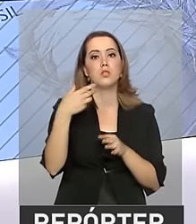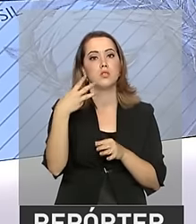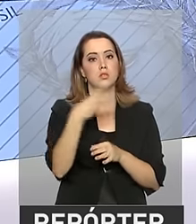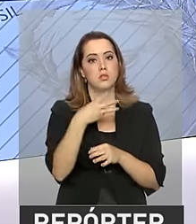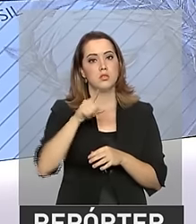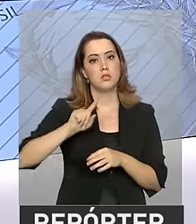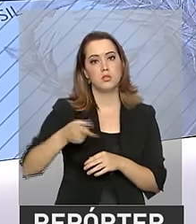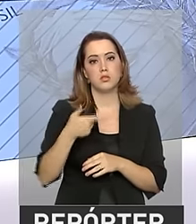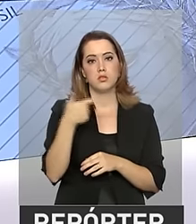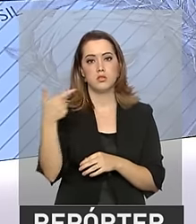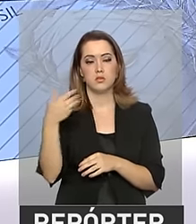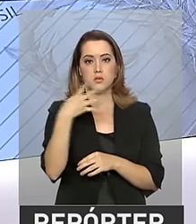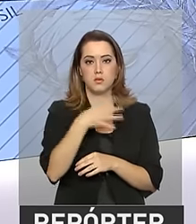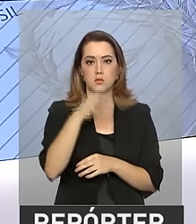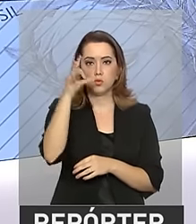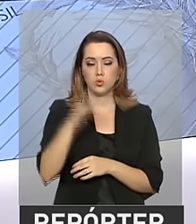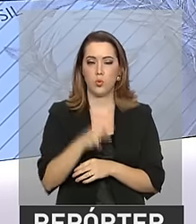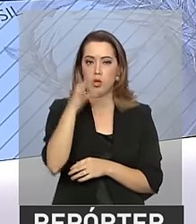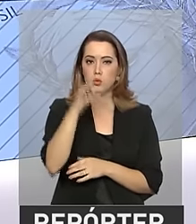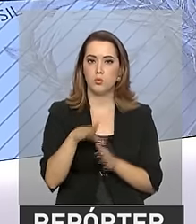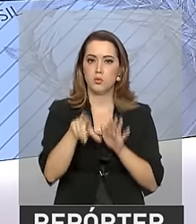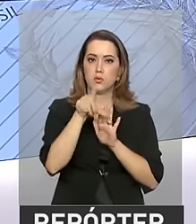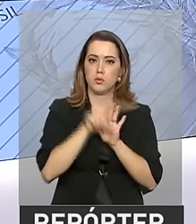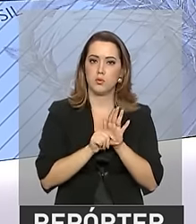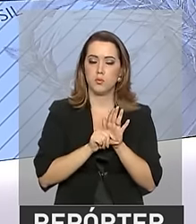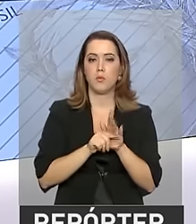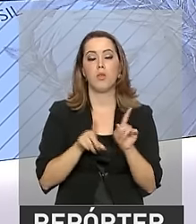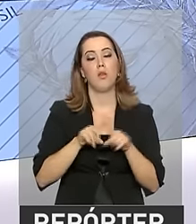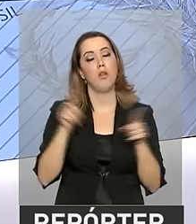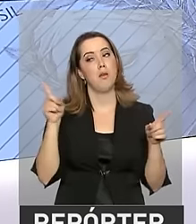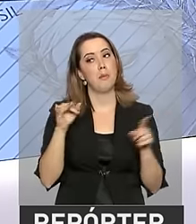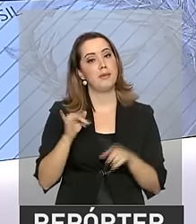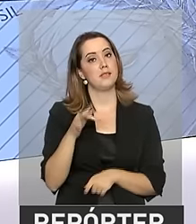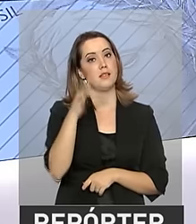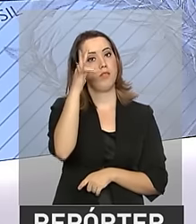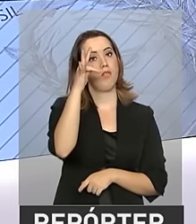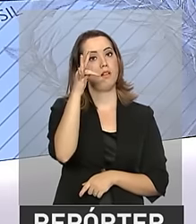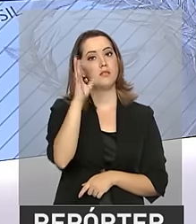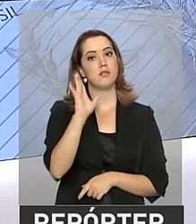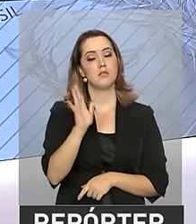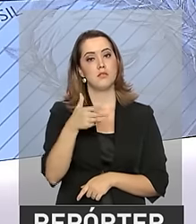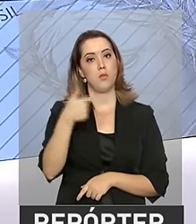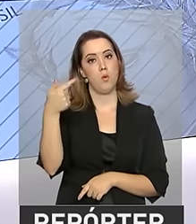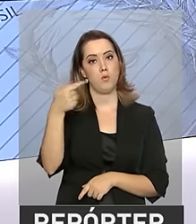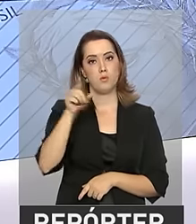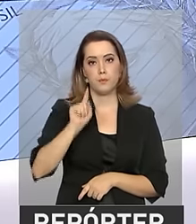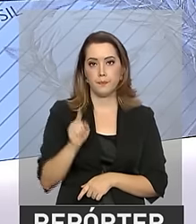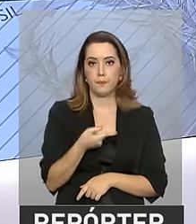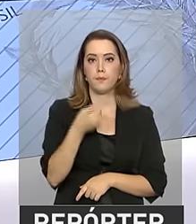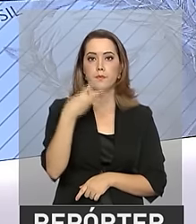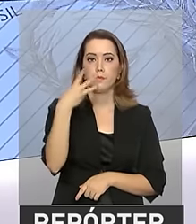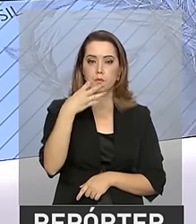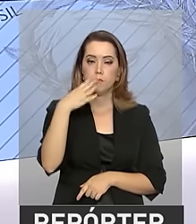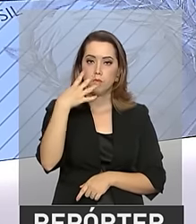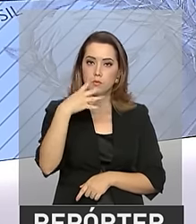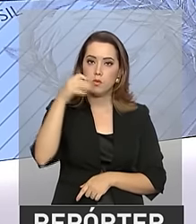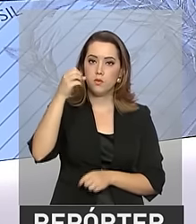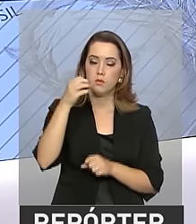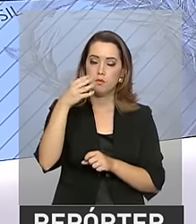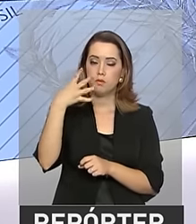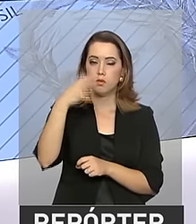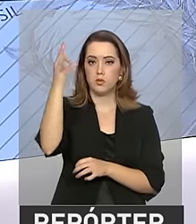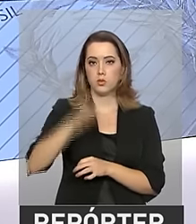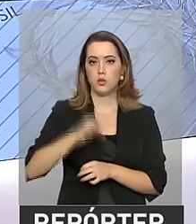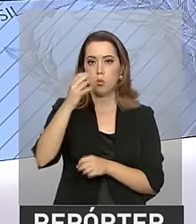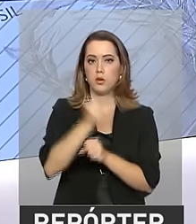3,24 por Ah já a inflação deve ficar em 7,34 por este ano